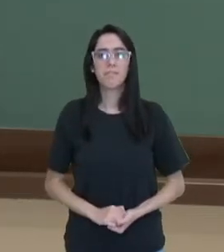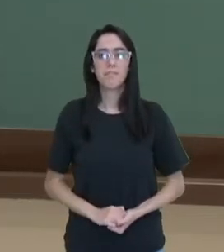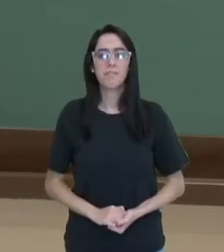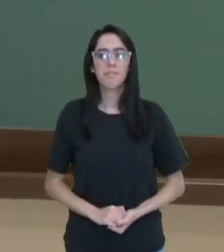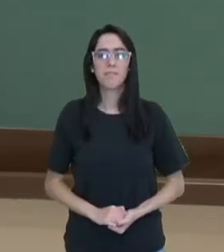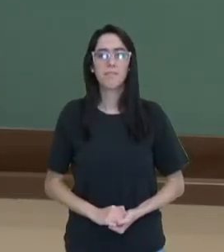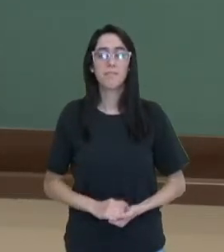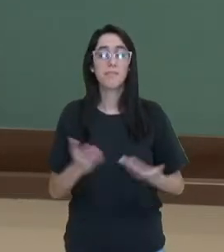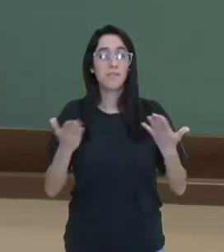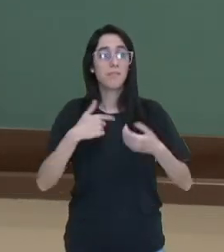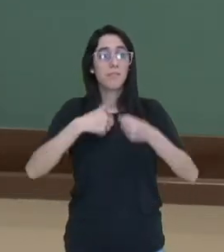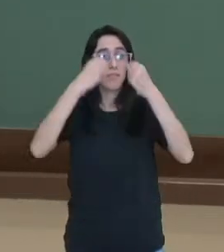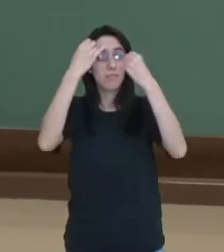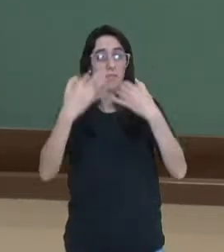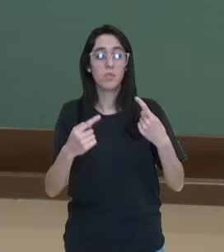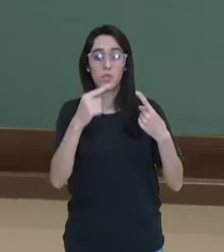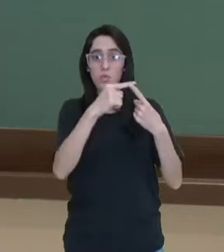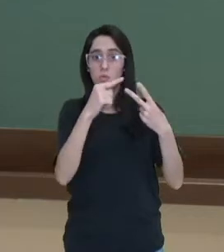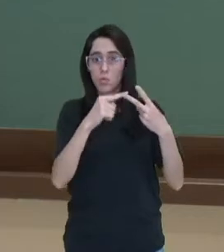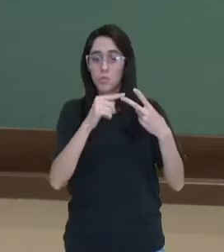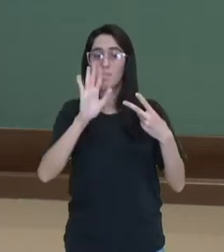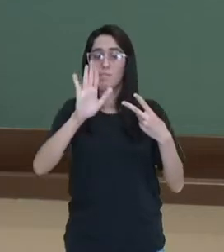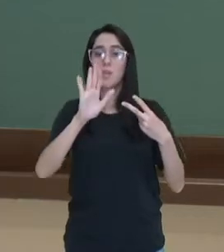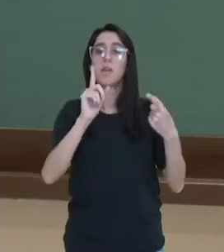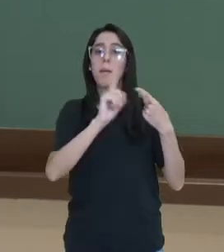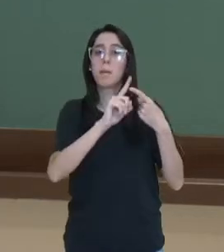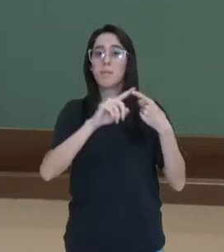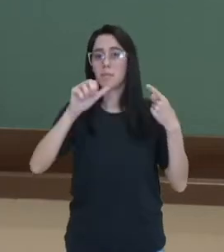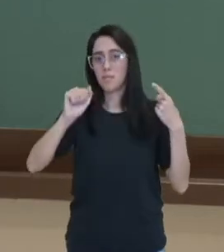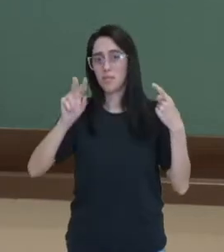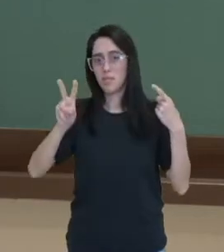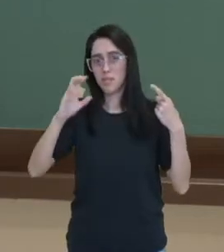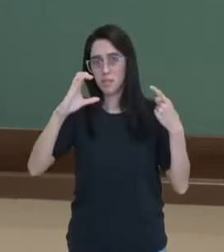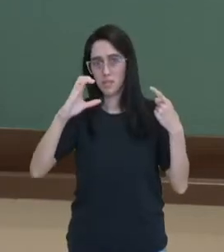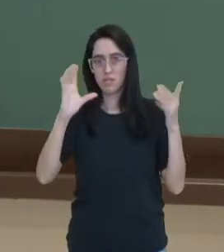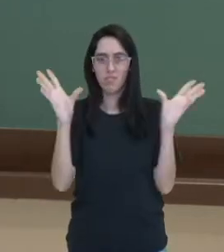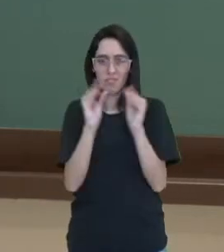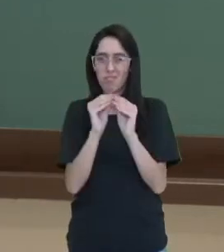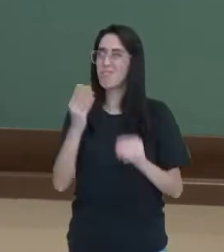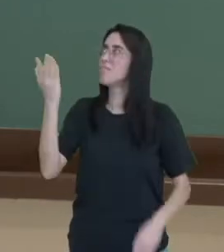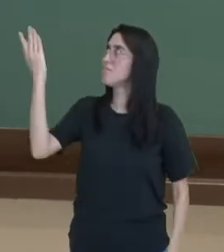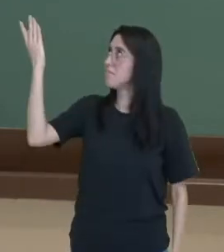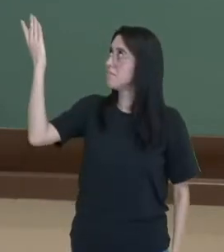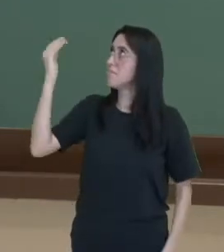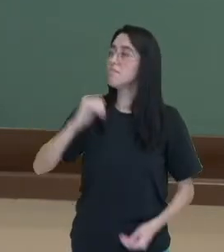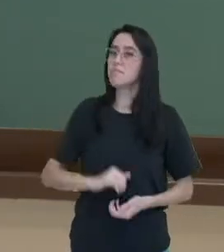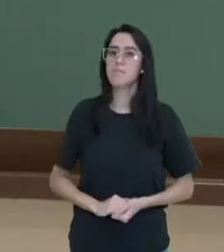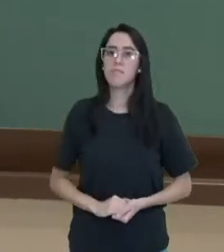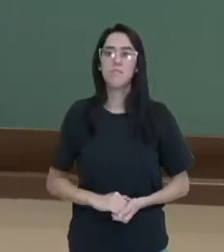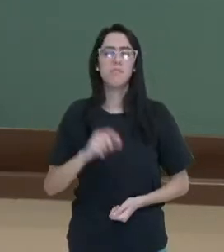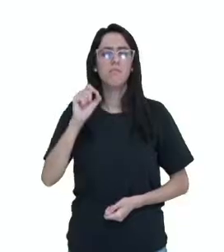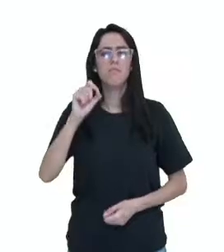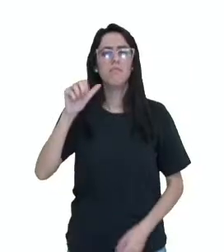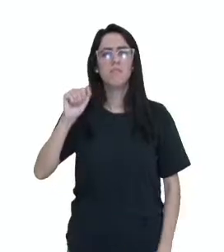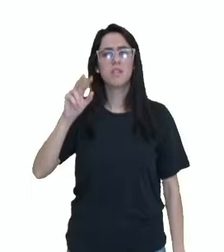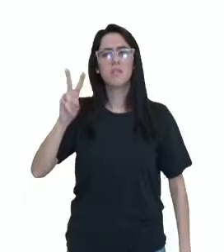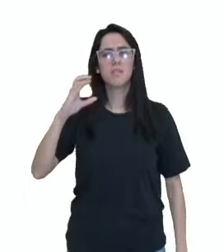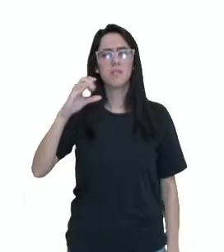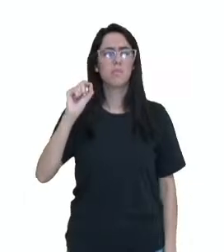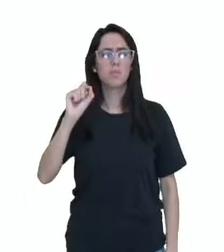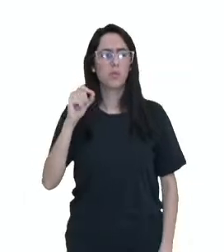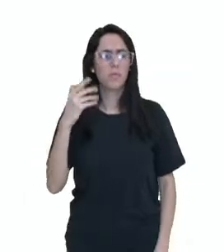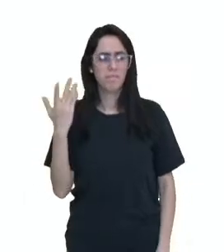falar de duas. A primeira que nós vamos falar é acidente vascular cerebral, ou o AVC. O que é o acidente vascular